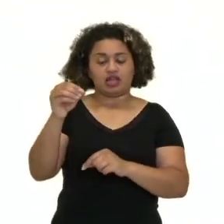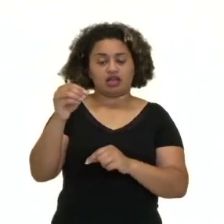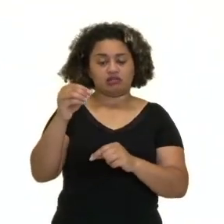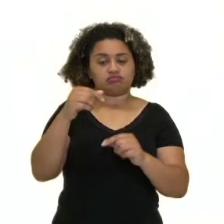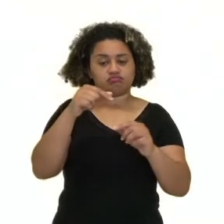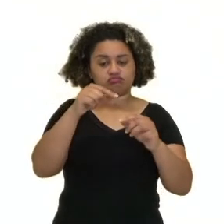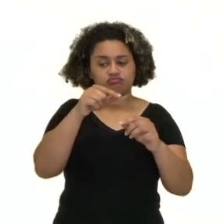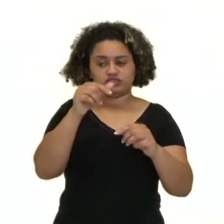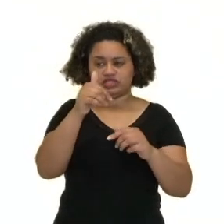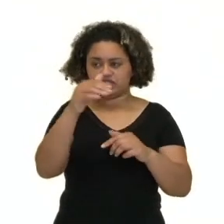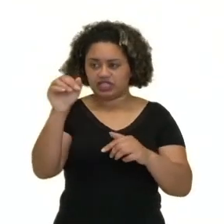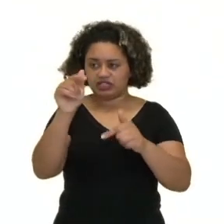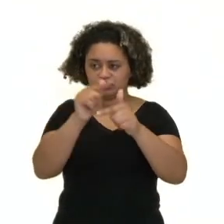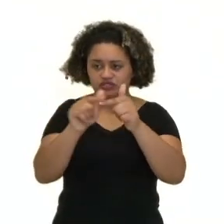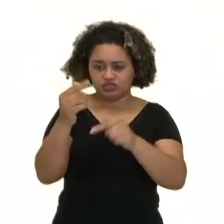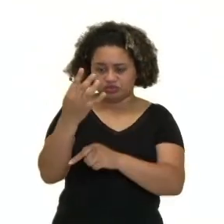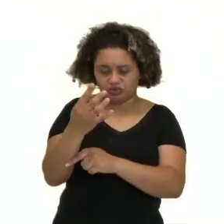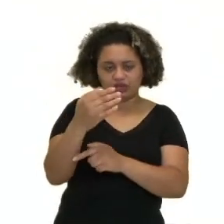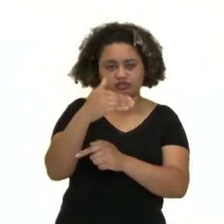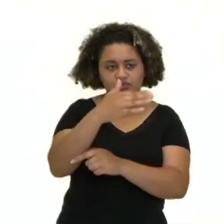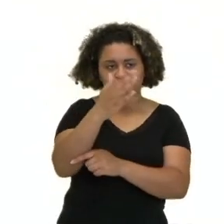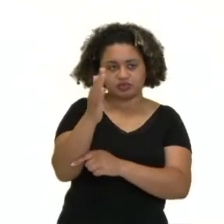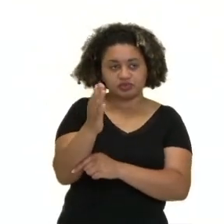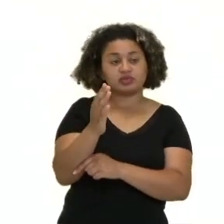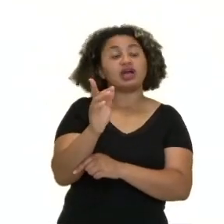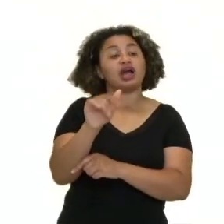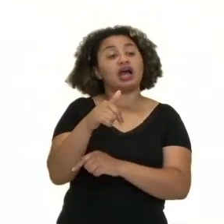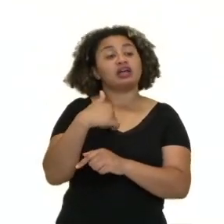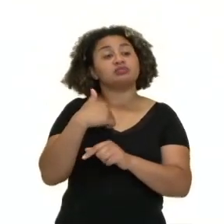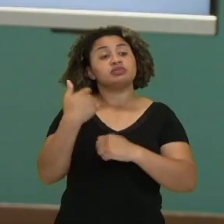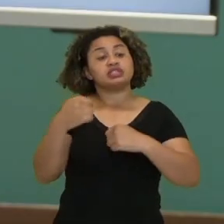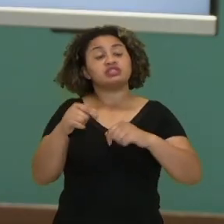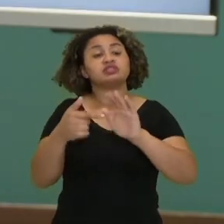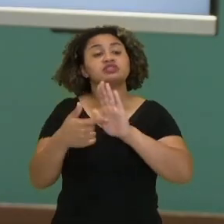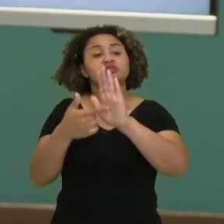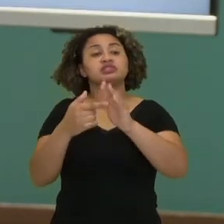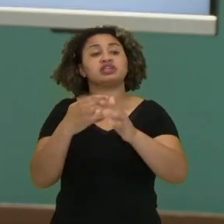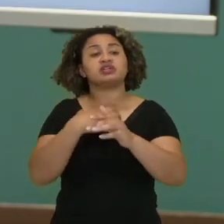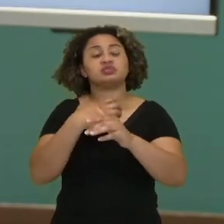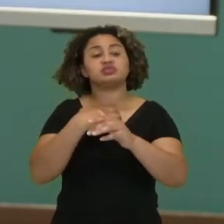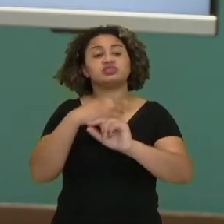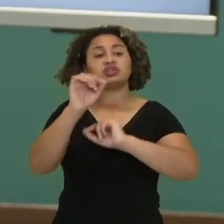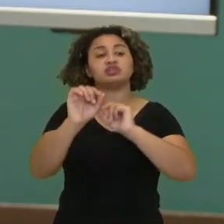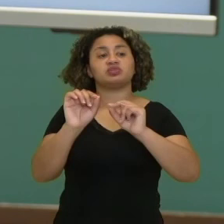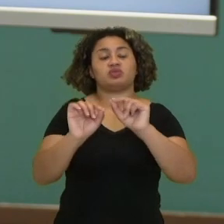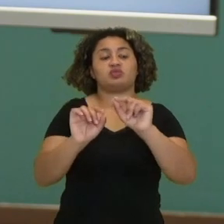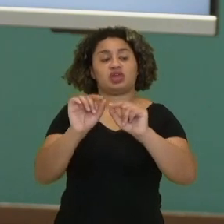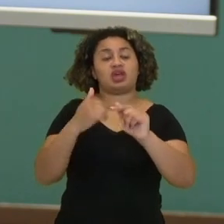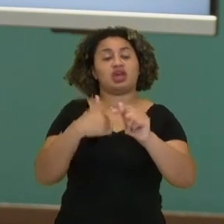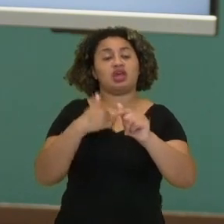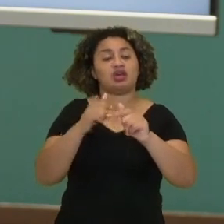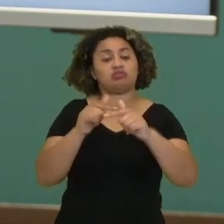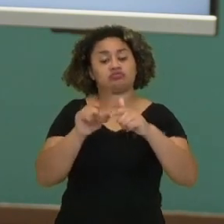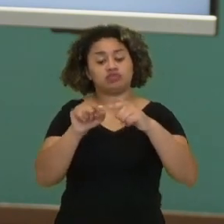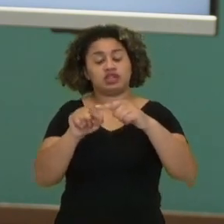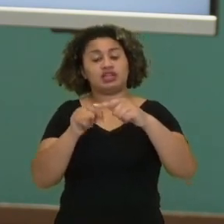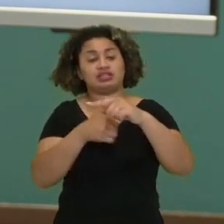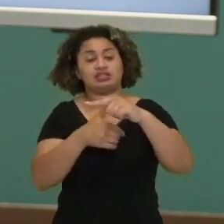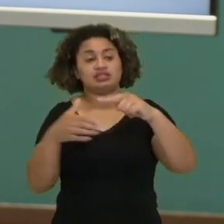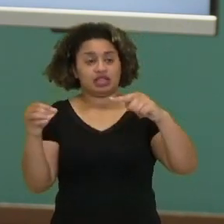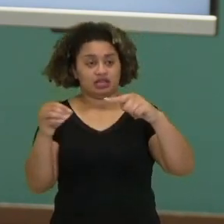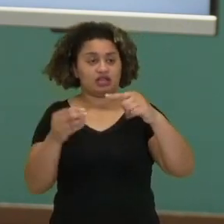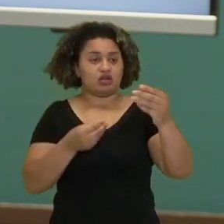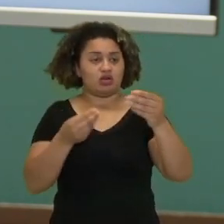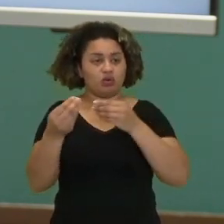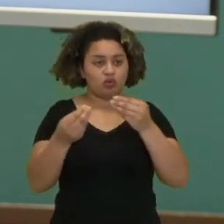tenho que transformar essa razão na sua forma percentual, ou seja, em uma razão com denominador igual a